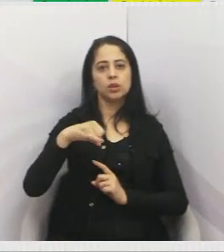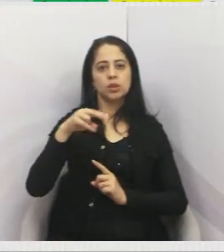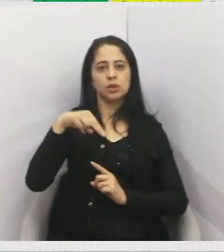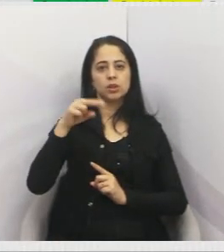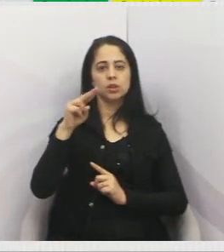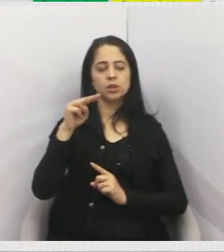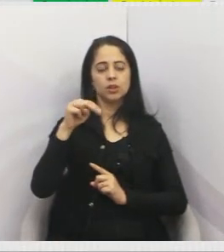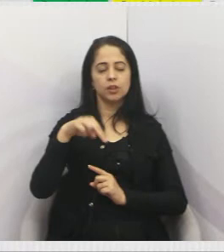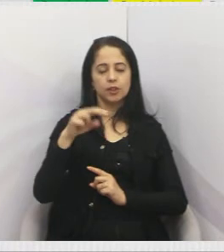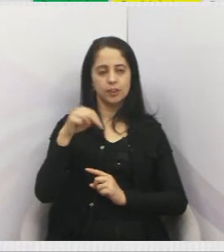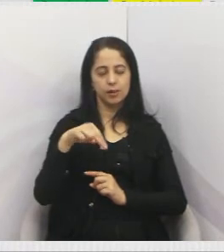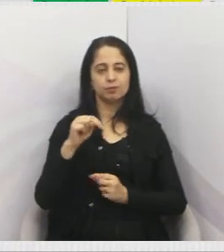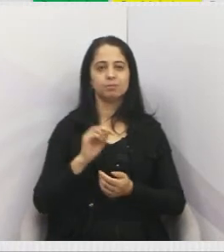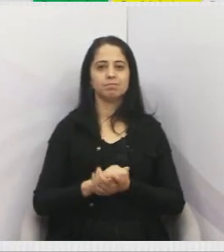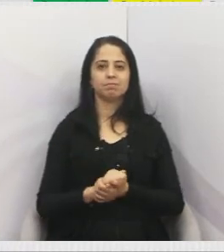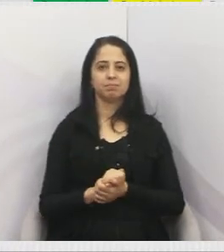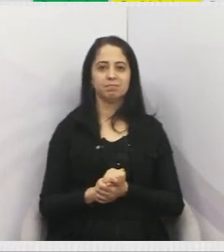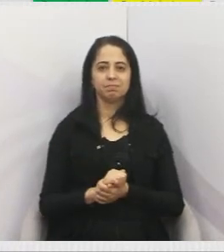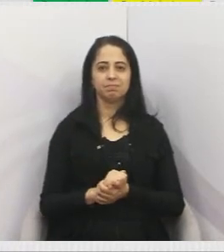né?